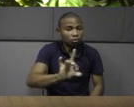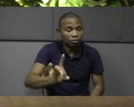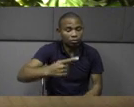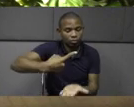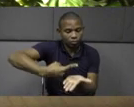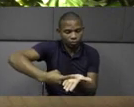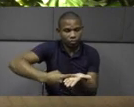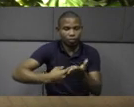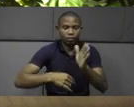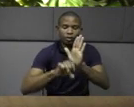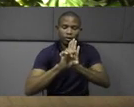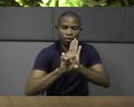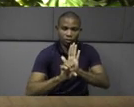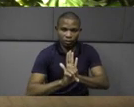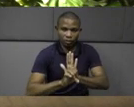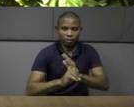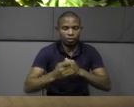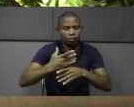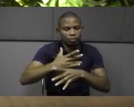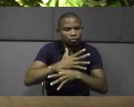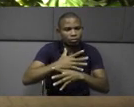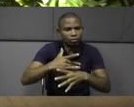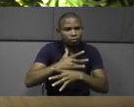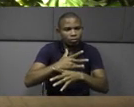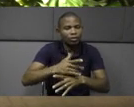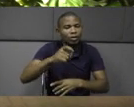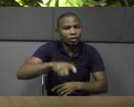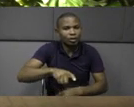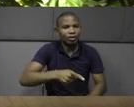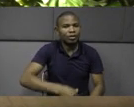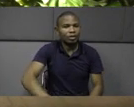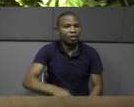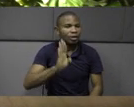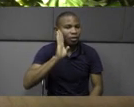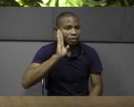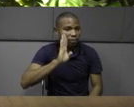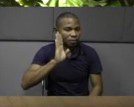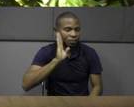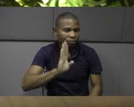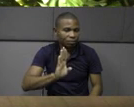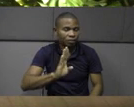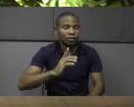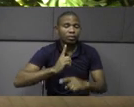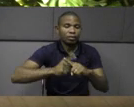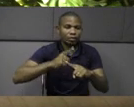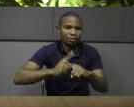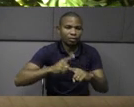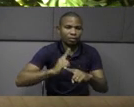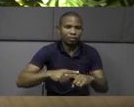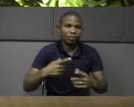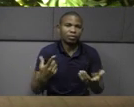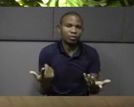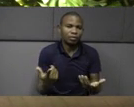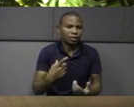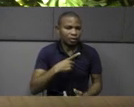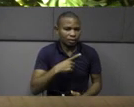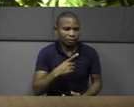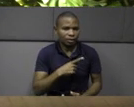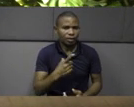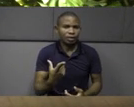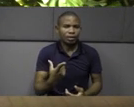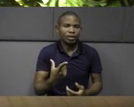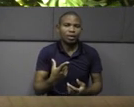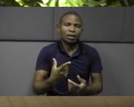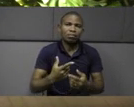cidade é um instrumento muito interessante que perpassa por todas as escalas esferas e questões que